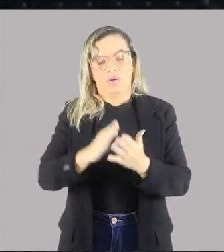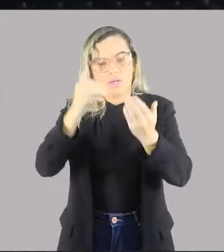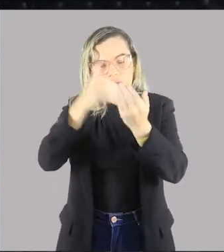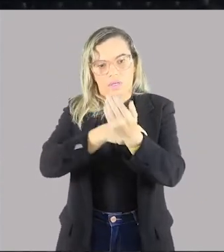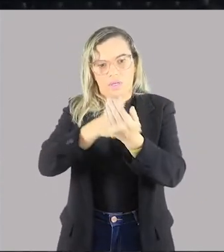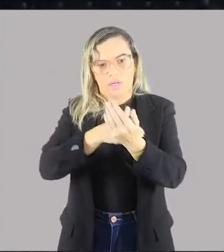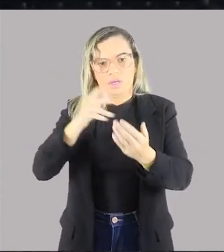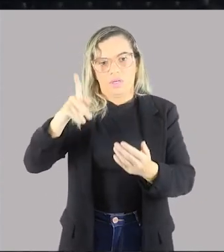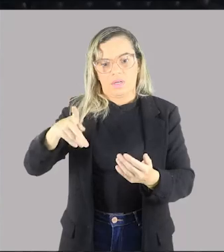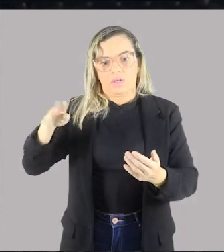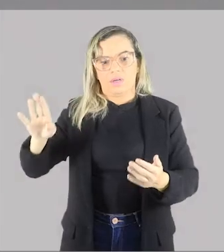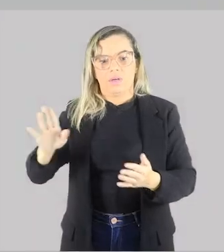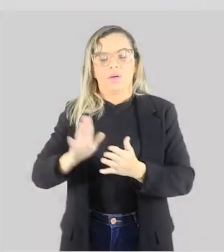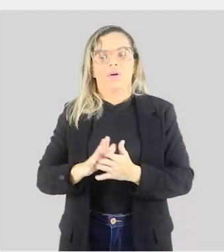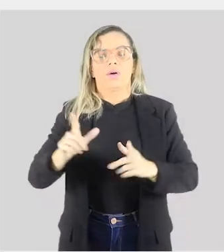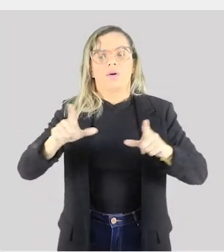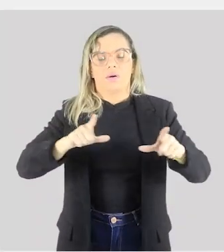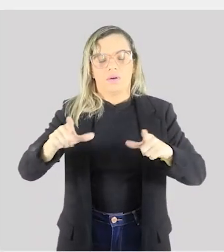Perfeito?